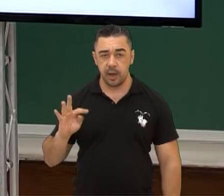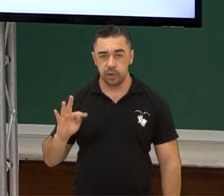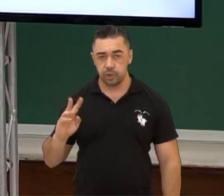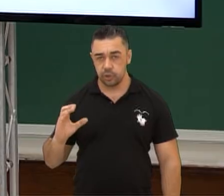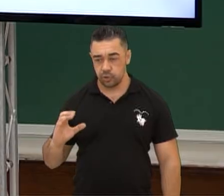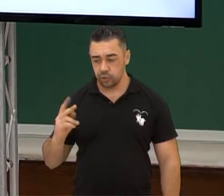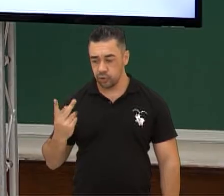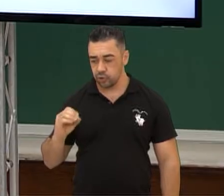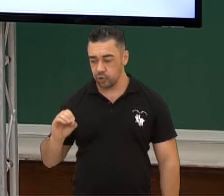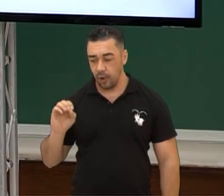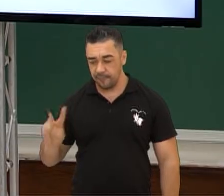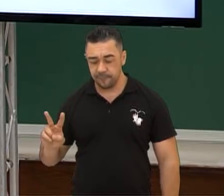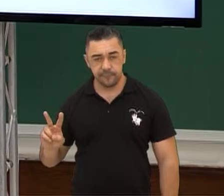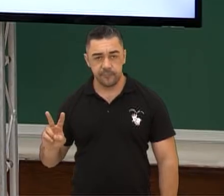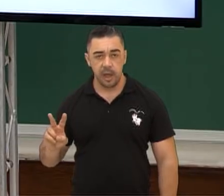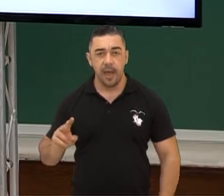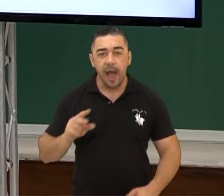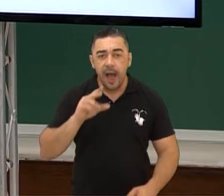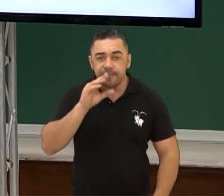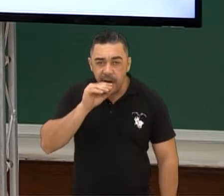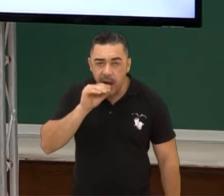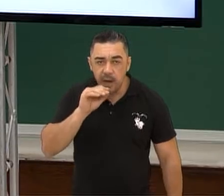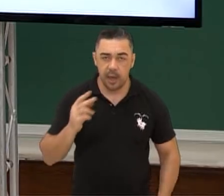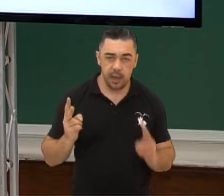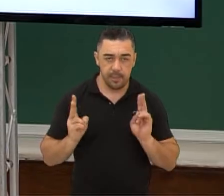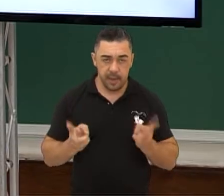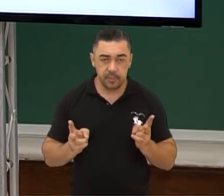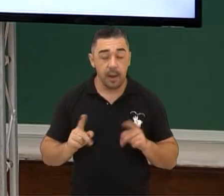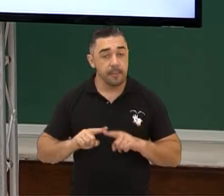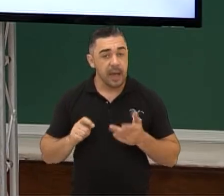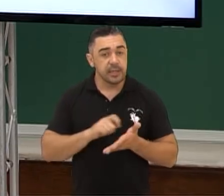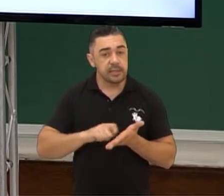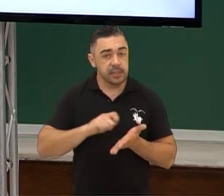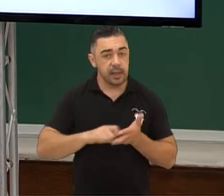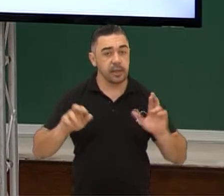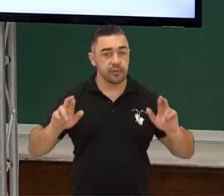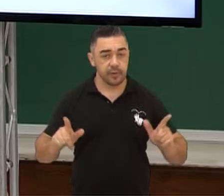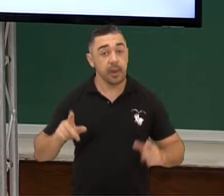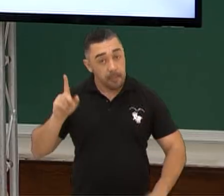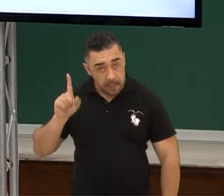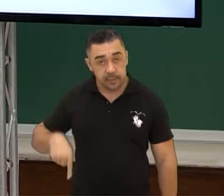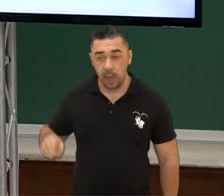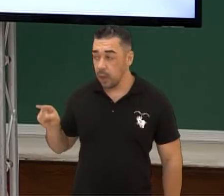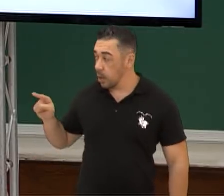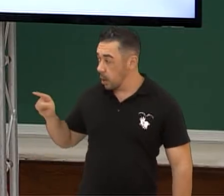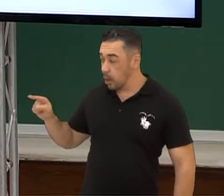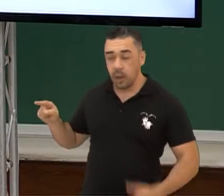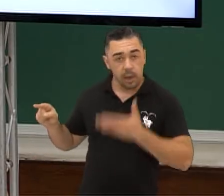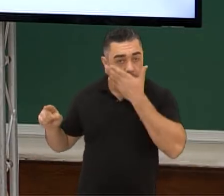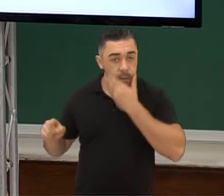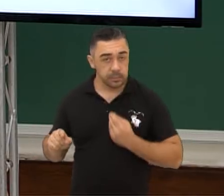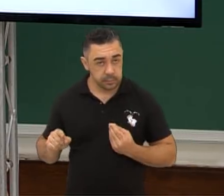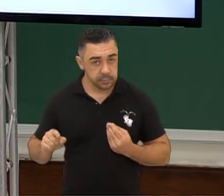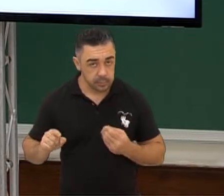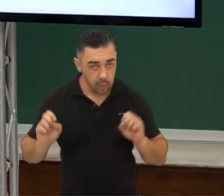coisa. Na pronúncia até parece, mas na escrita você vai encontrar diferentes. São todos a mesma pessoa, ok? Na hora de você procurar vai